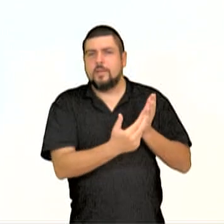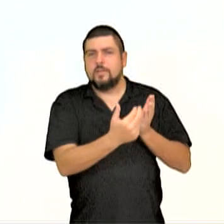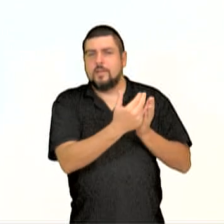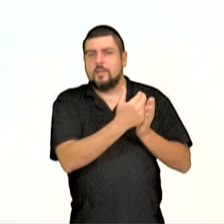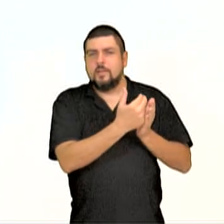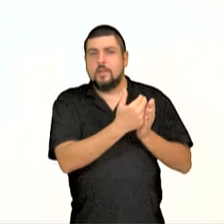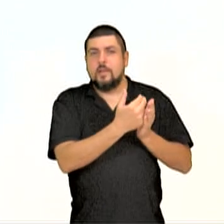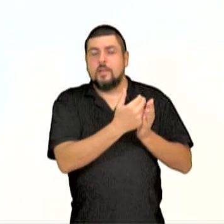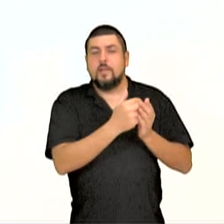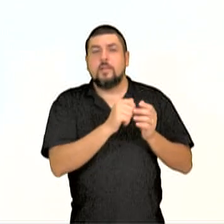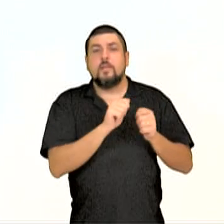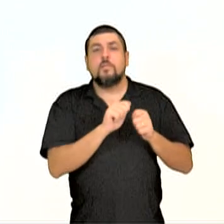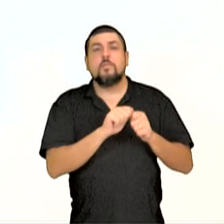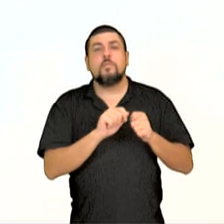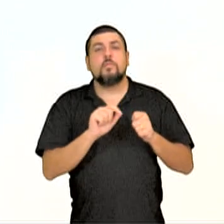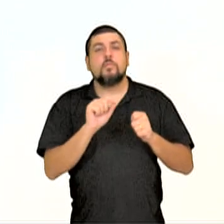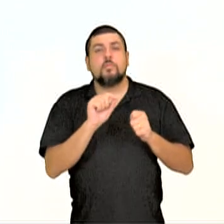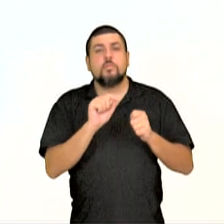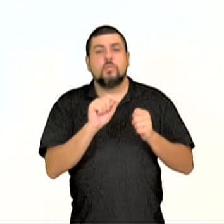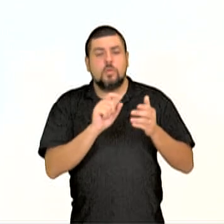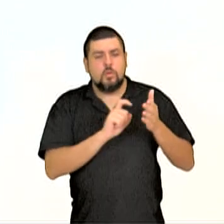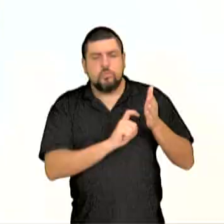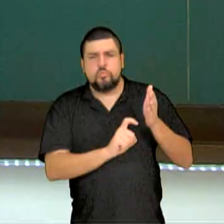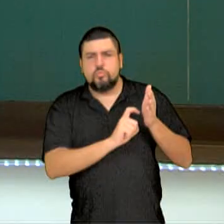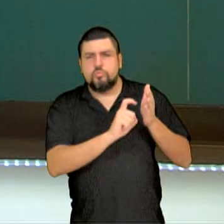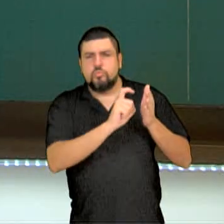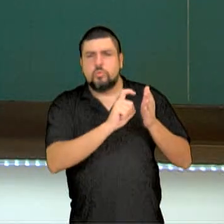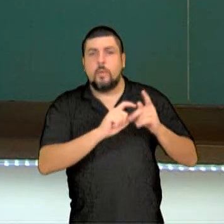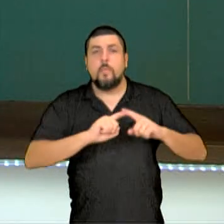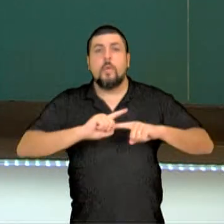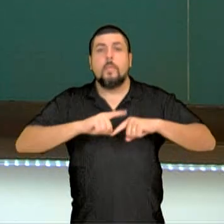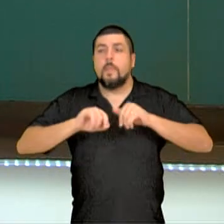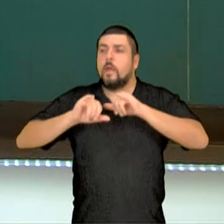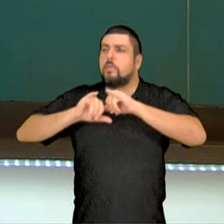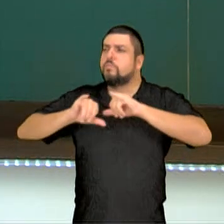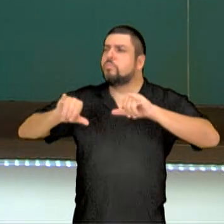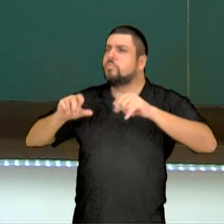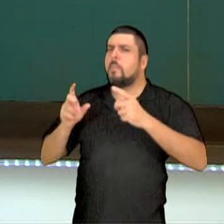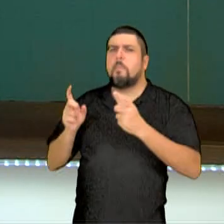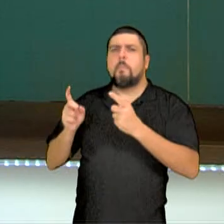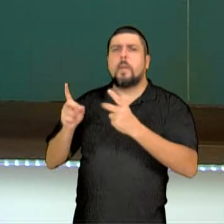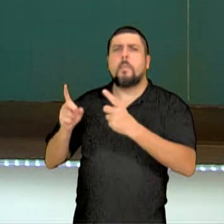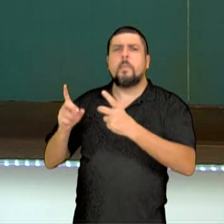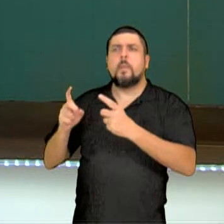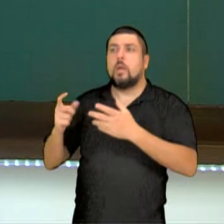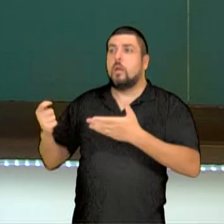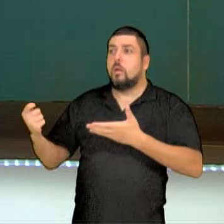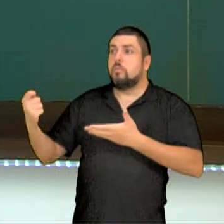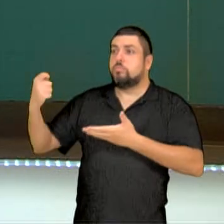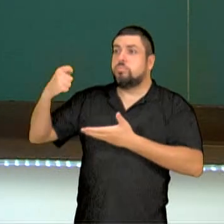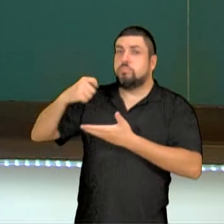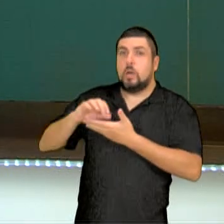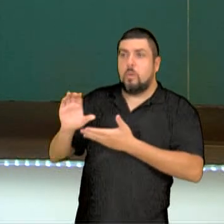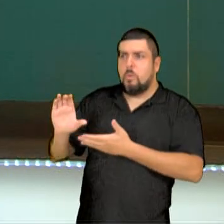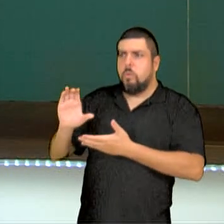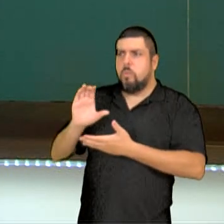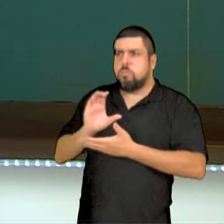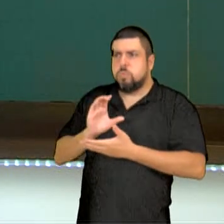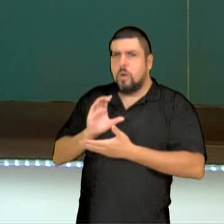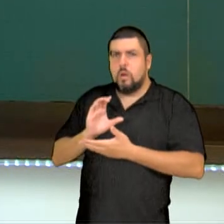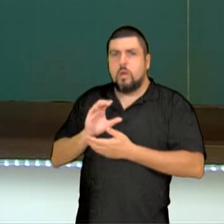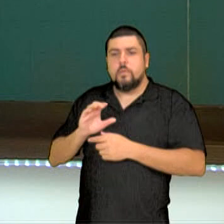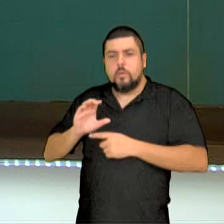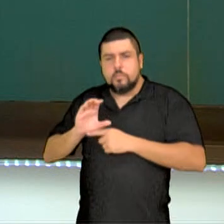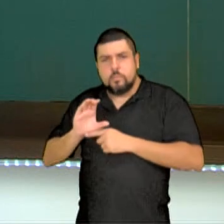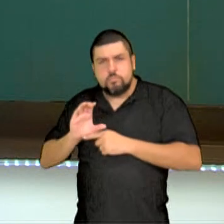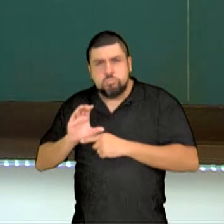uma doação, na verdade ele fez um leilão, né, para fazer uma doação para as pessoas que estão passando necessidade na pandemia.